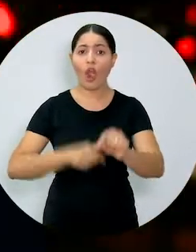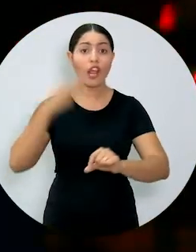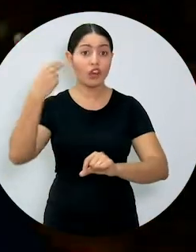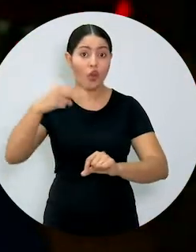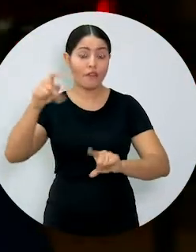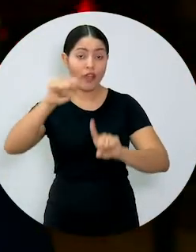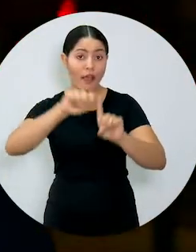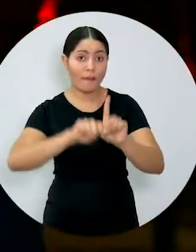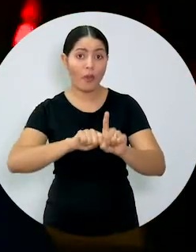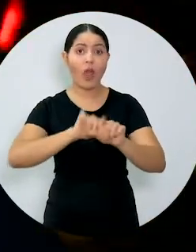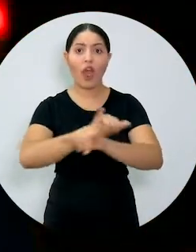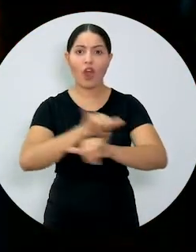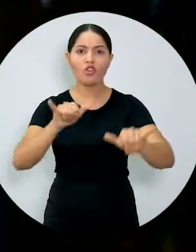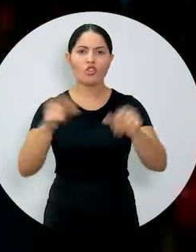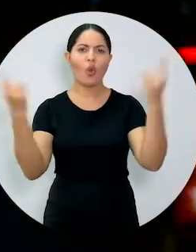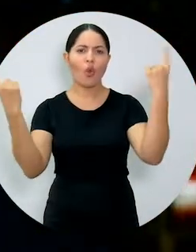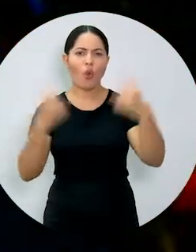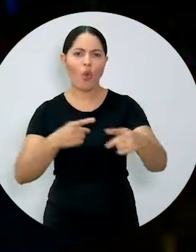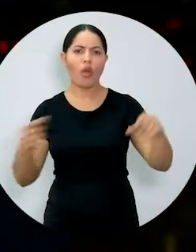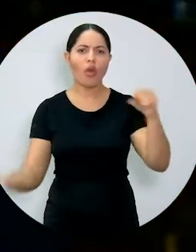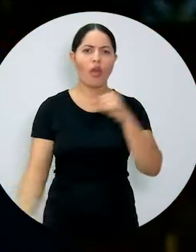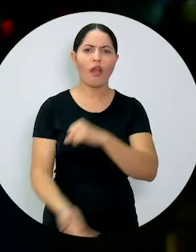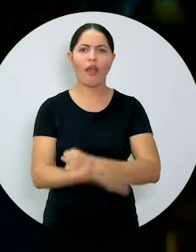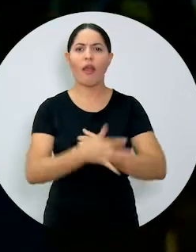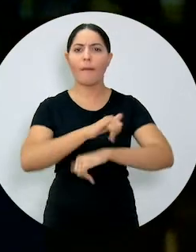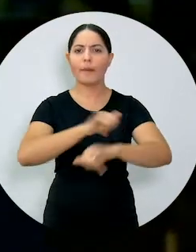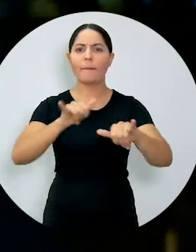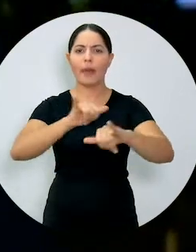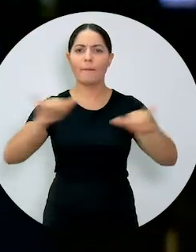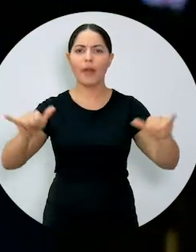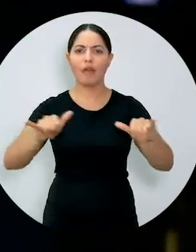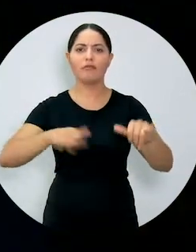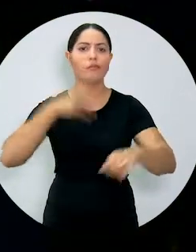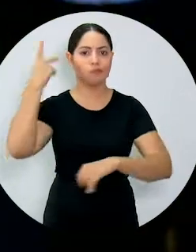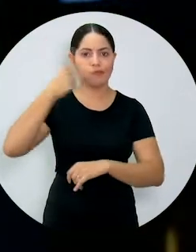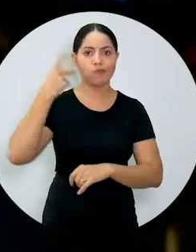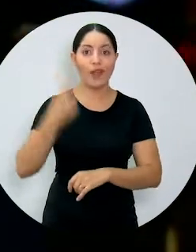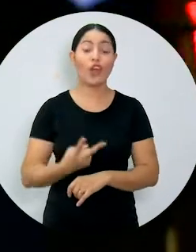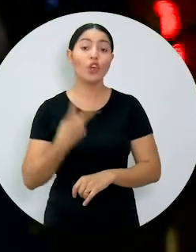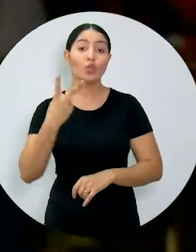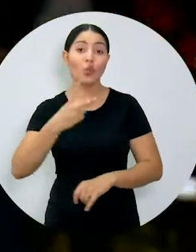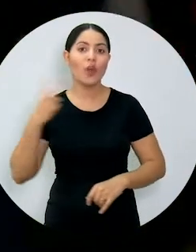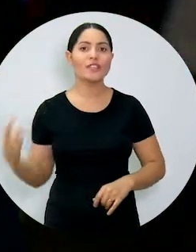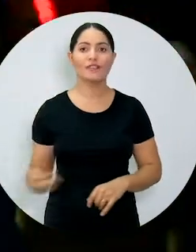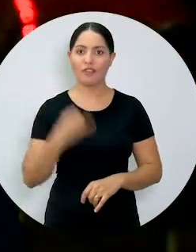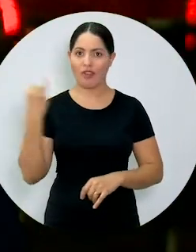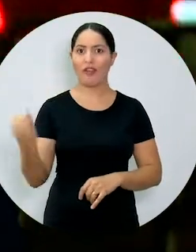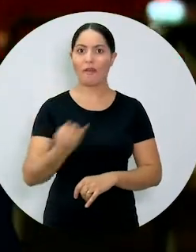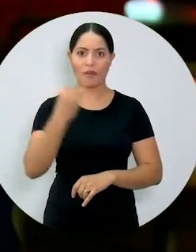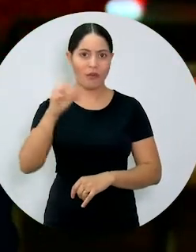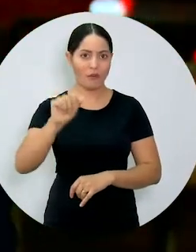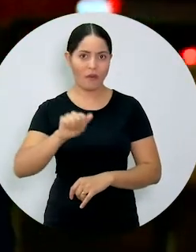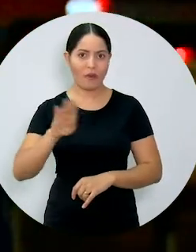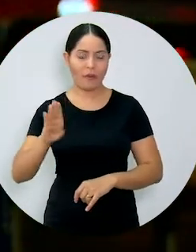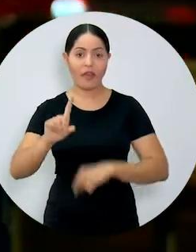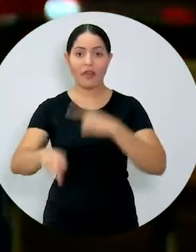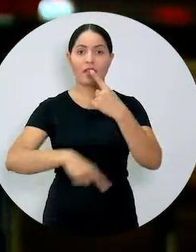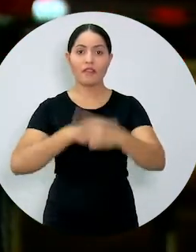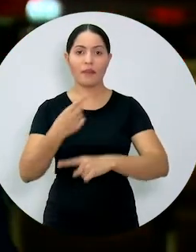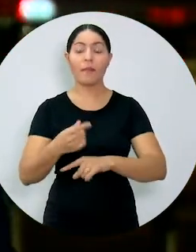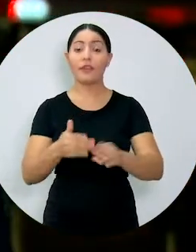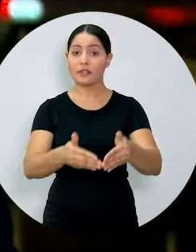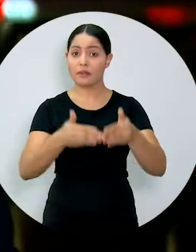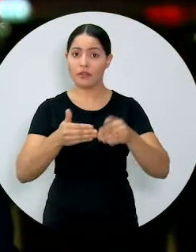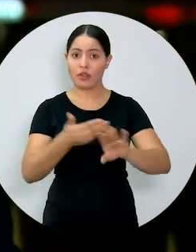ocultas para campanhas políticas. 2 vitórias para a democracia. Em 2016, a OAB solicitou o afastamento de Eduardo Cunha